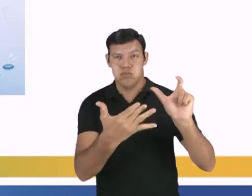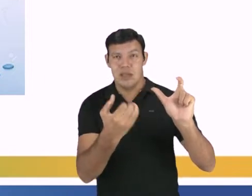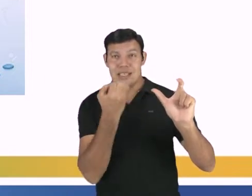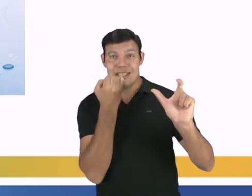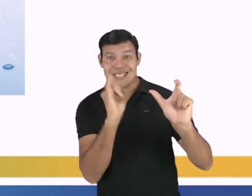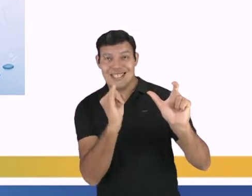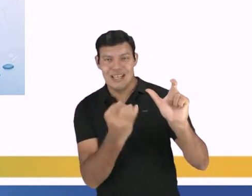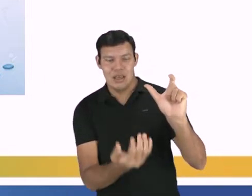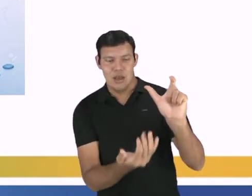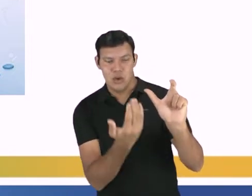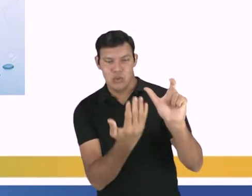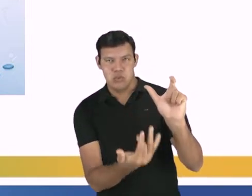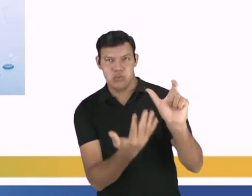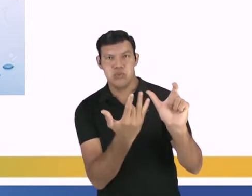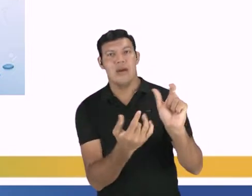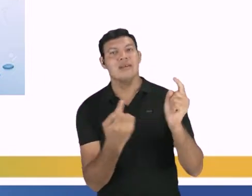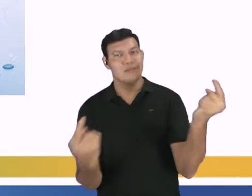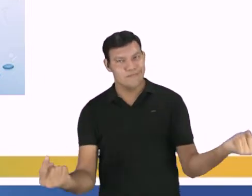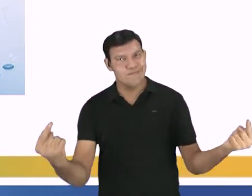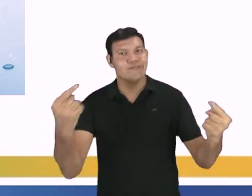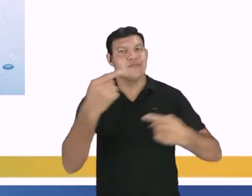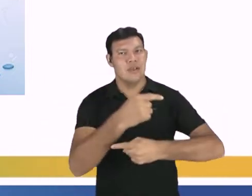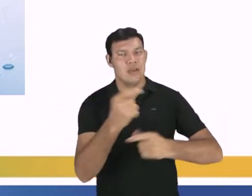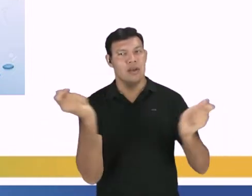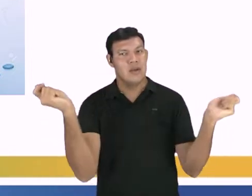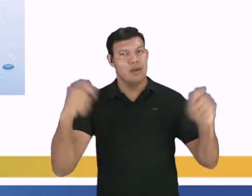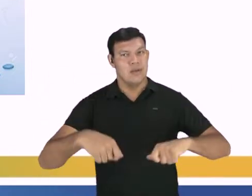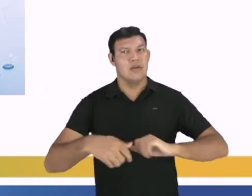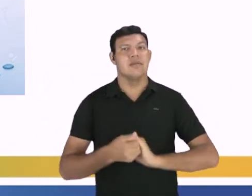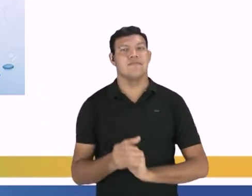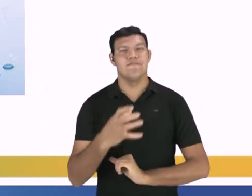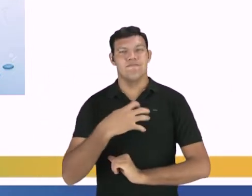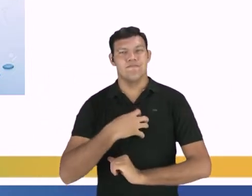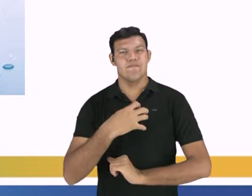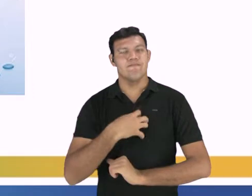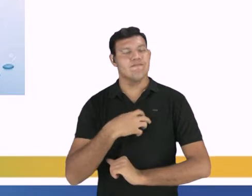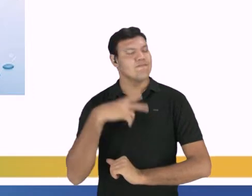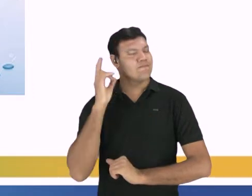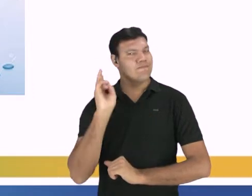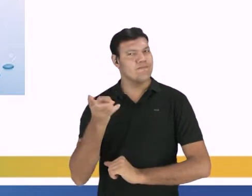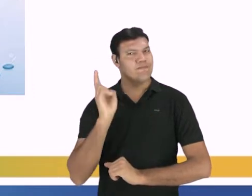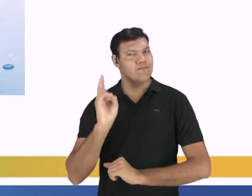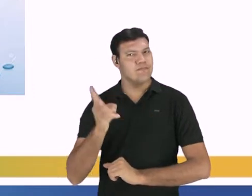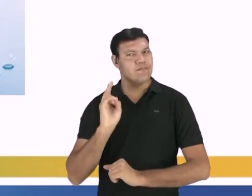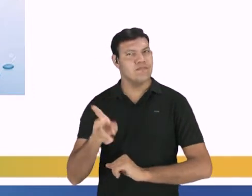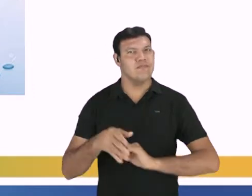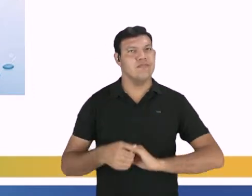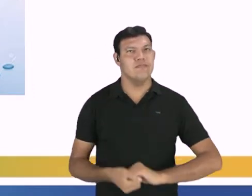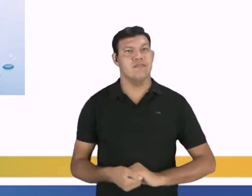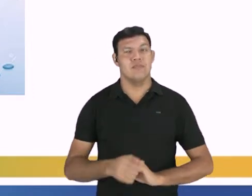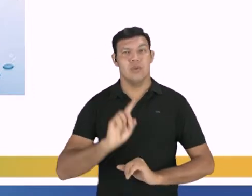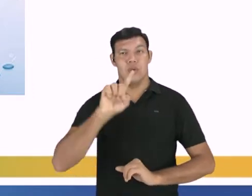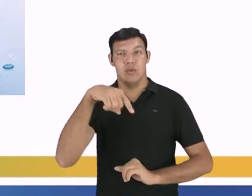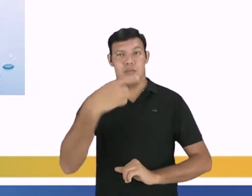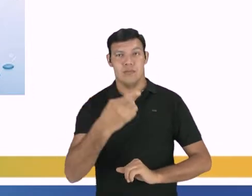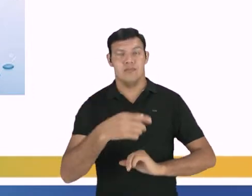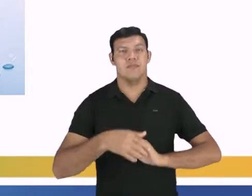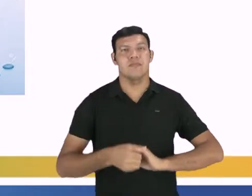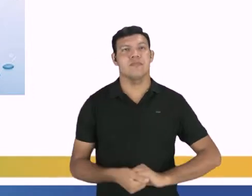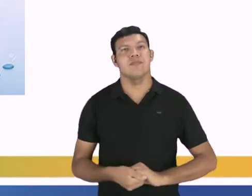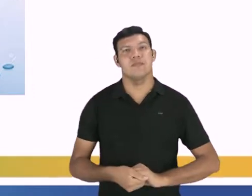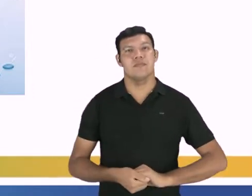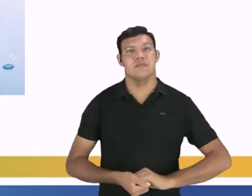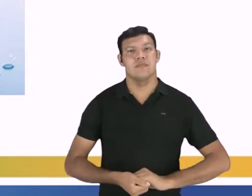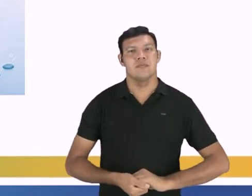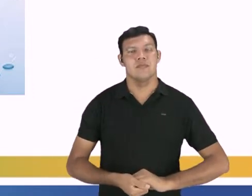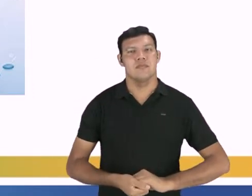posso também fazer essa inversão das orações e o sentido continua o mesmo. Outro exemplo. If